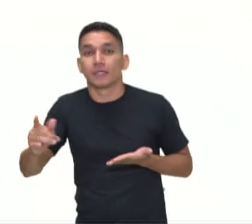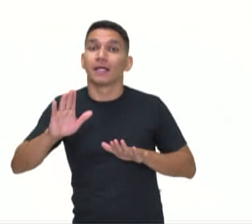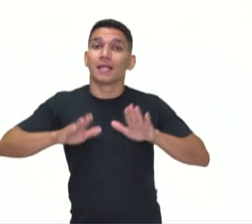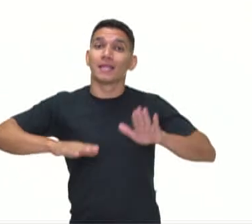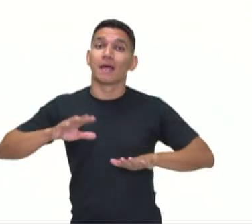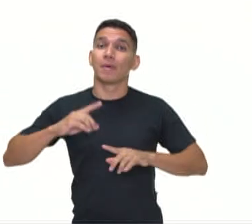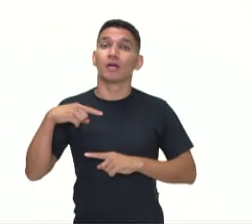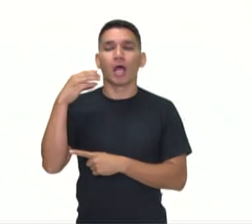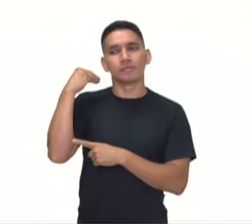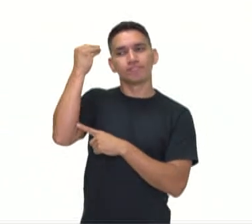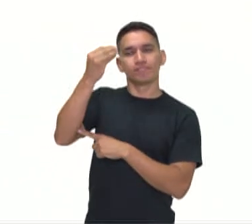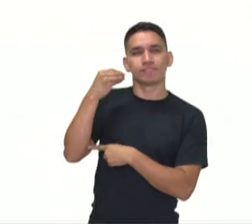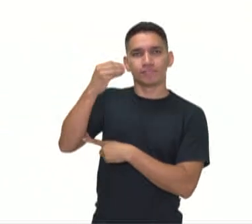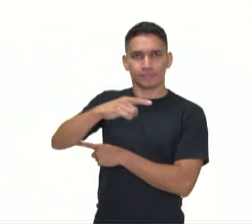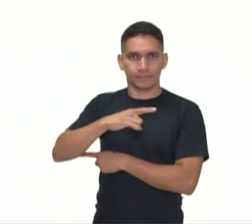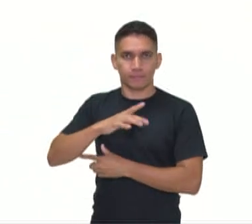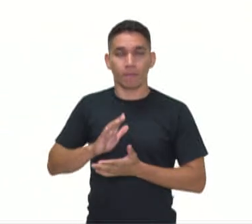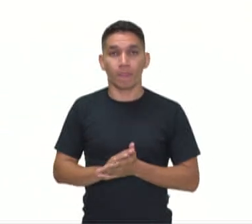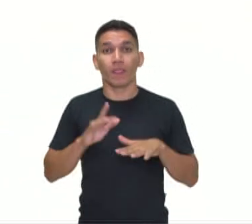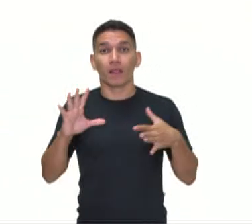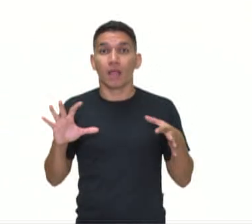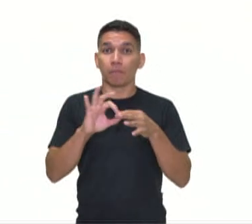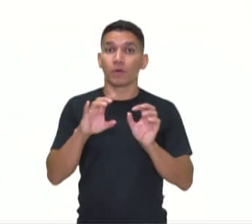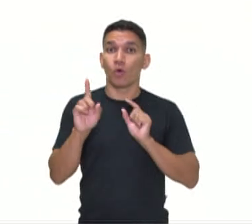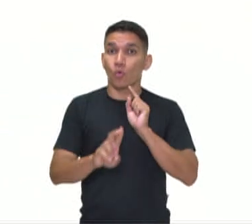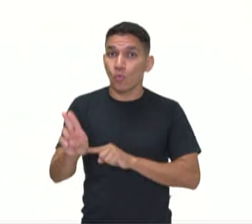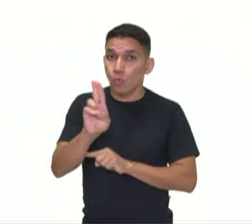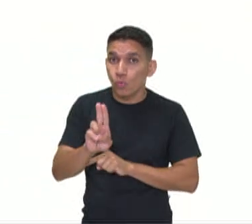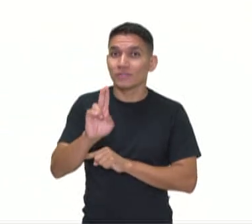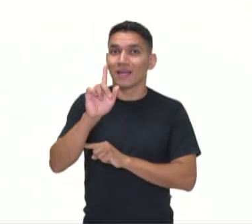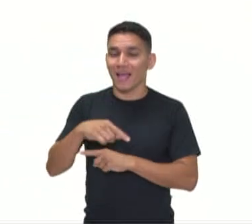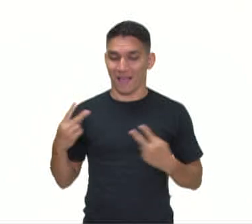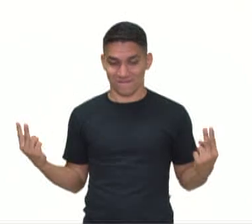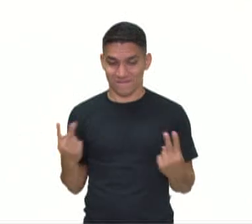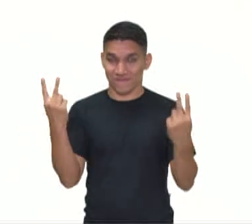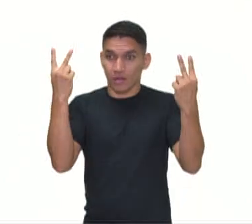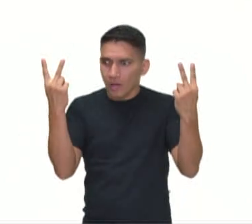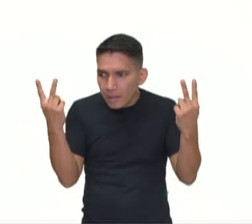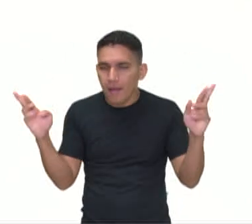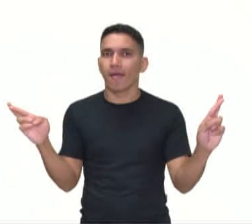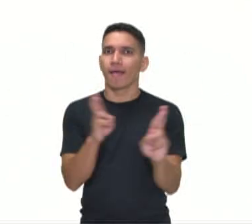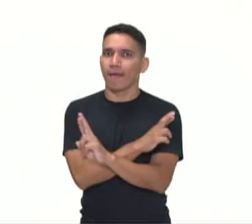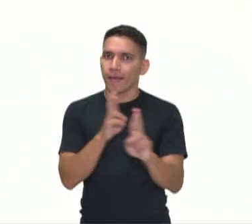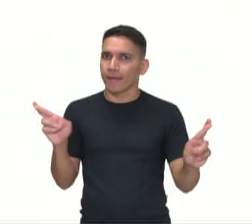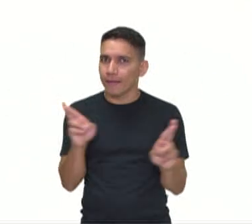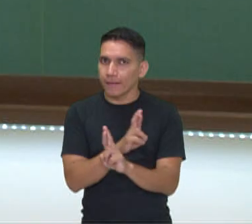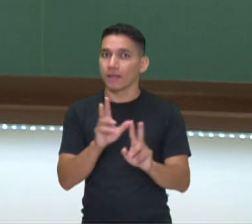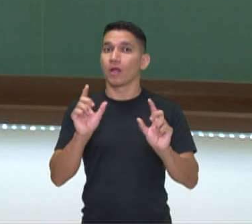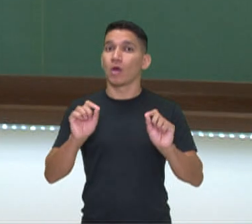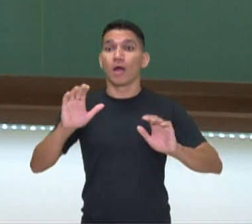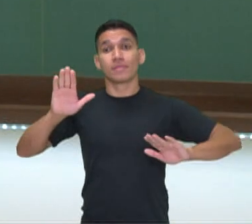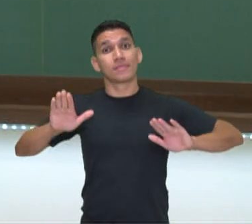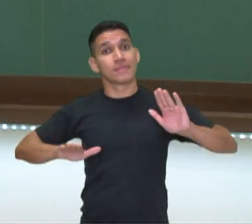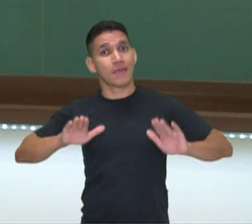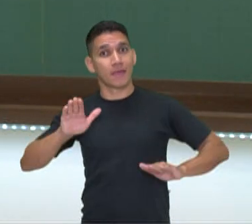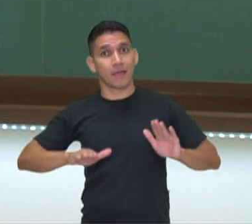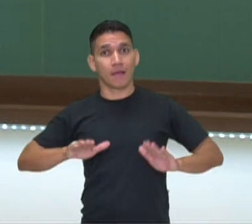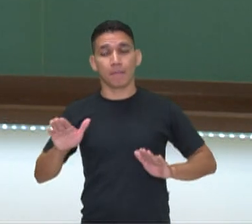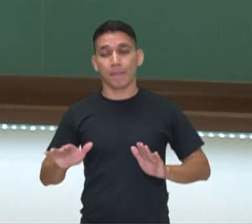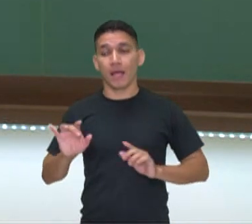nossas vivências. Tratam-se então de valores relativos, valores que dependem de